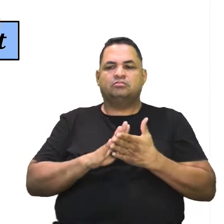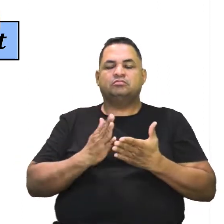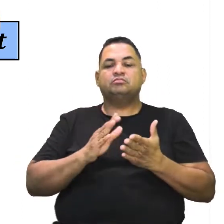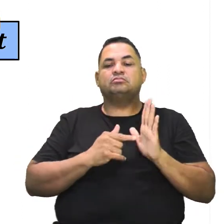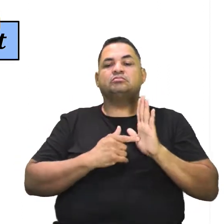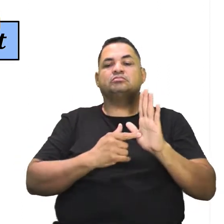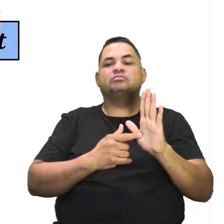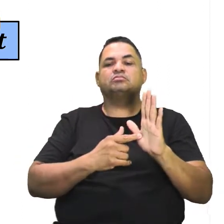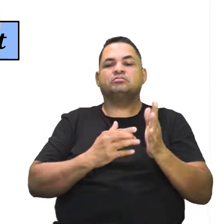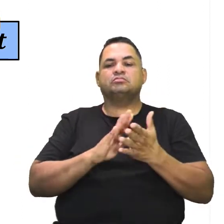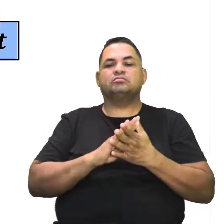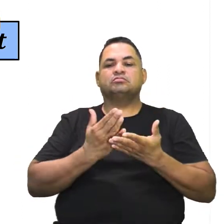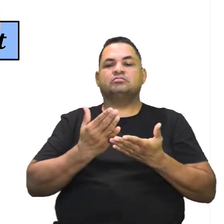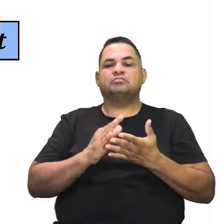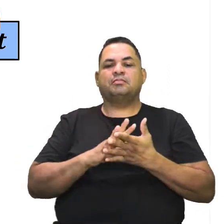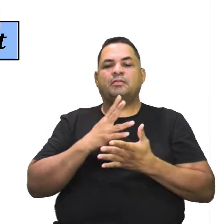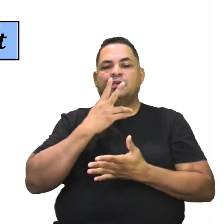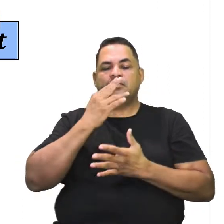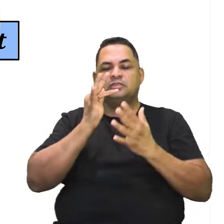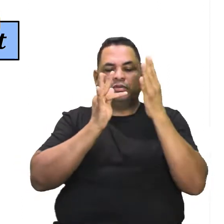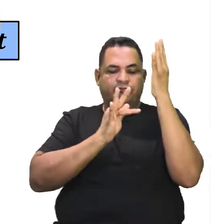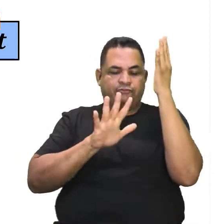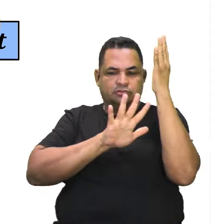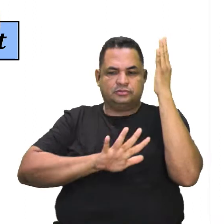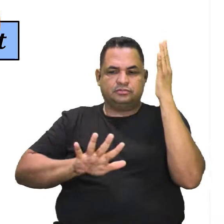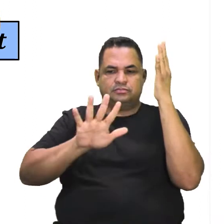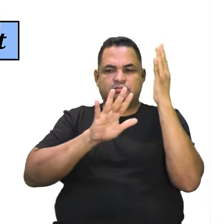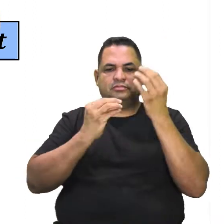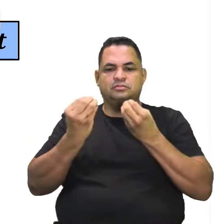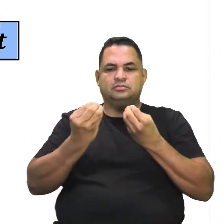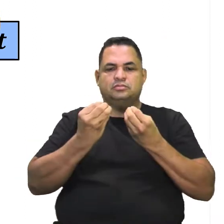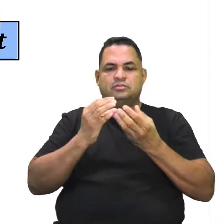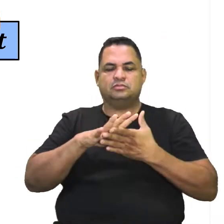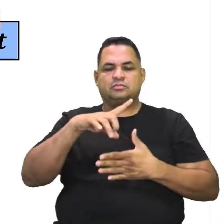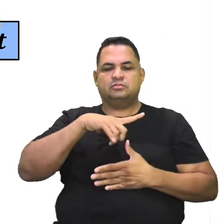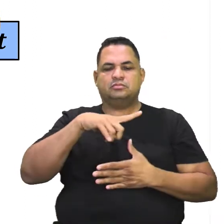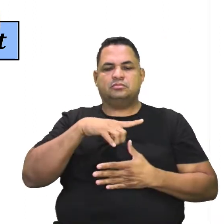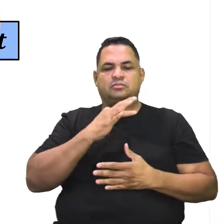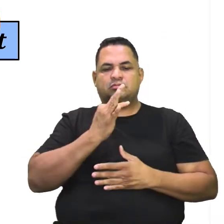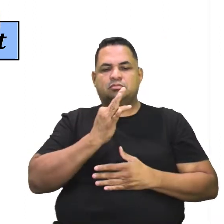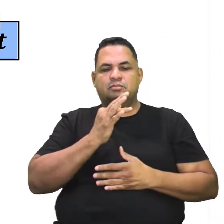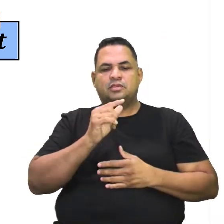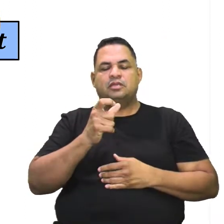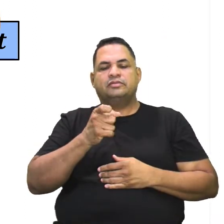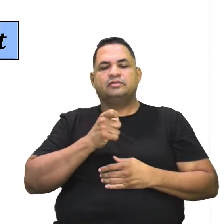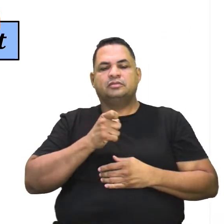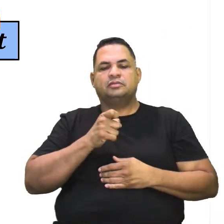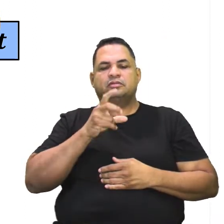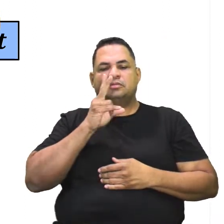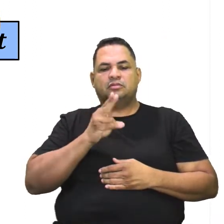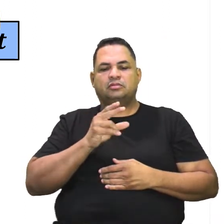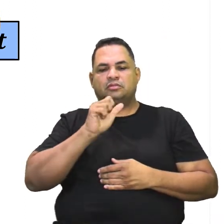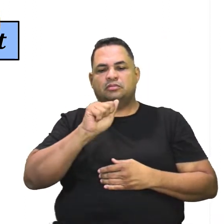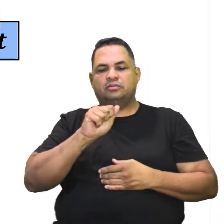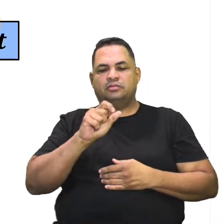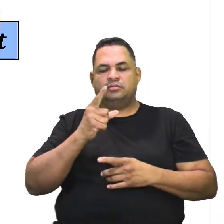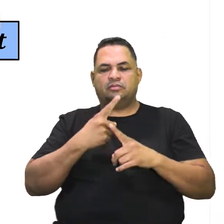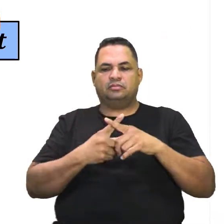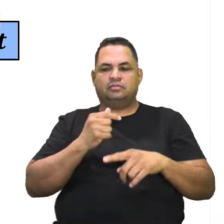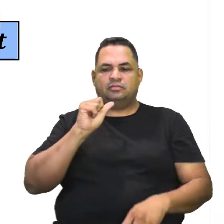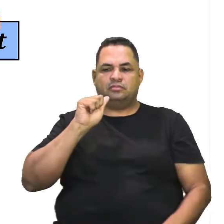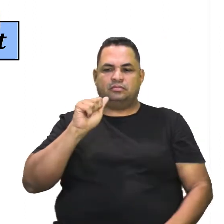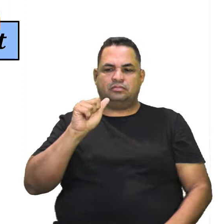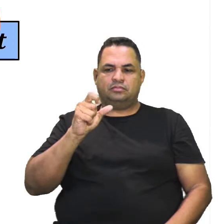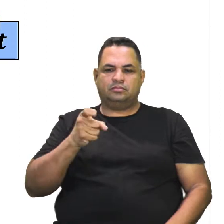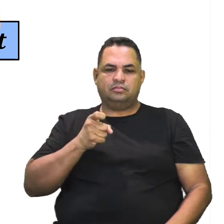sendo representado de uma maneira de função. Olha que legal. Lembra como que a gente tinha uma função linear? F de x é igual a A